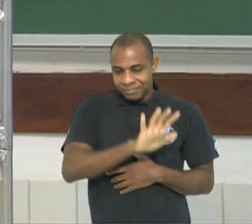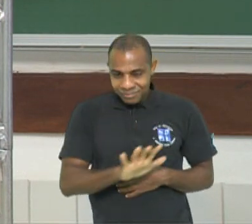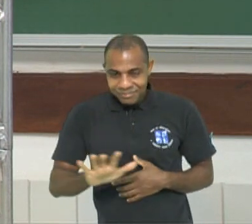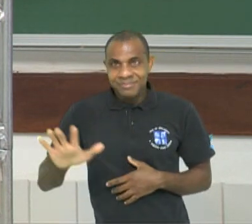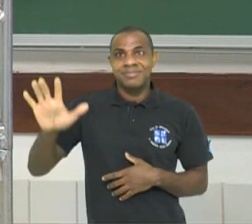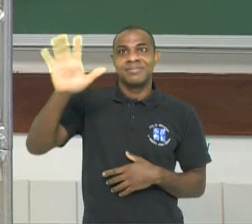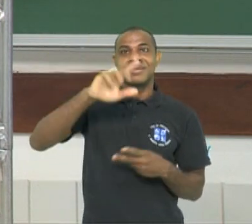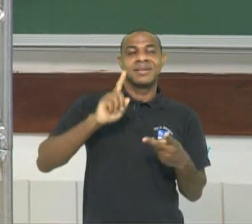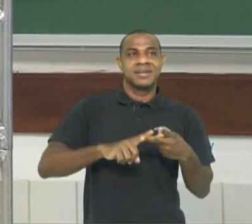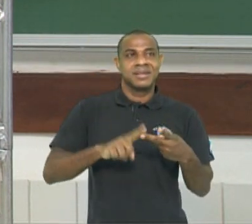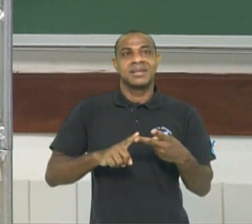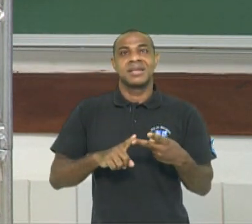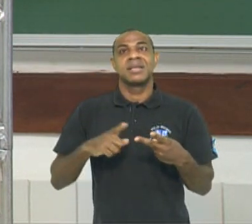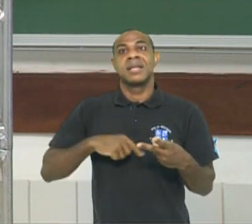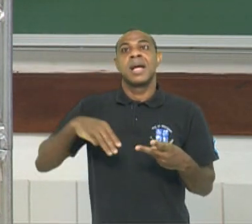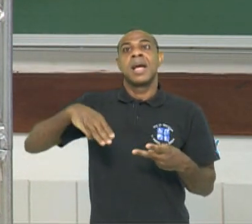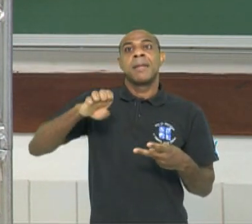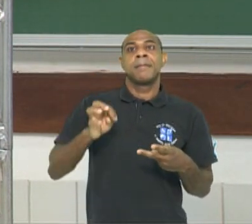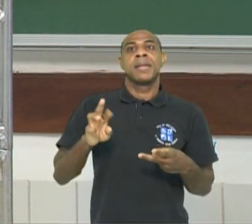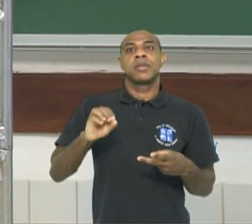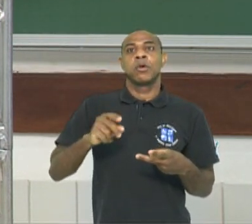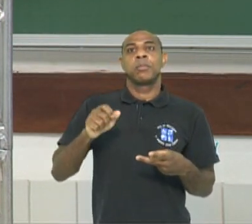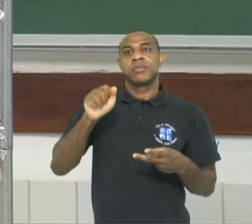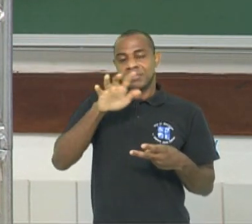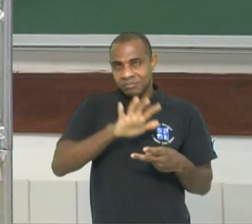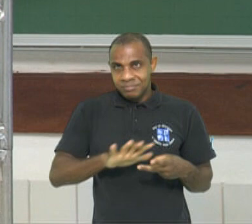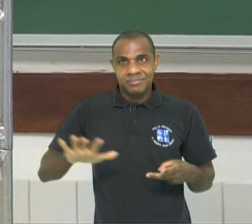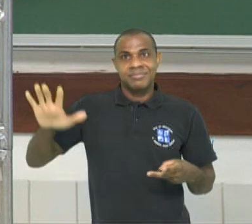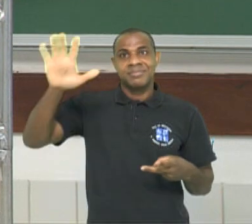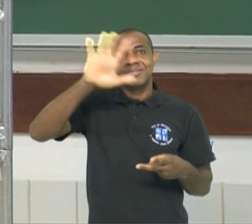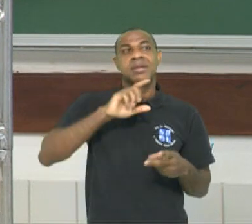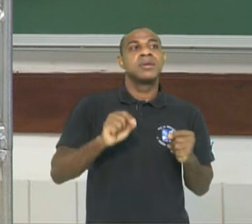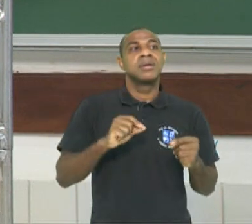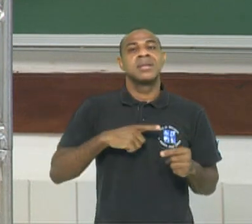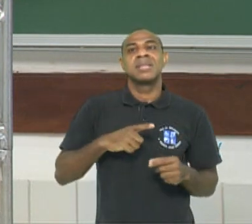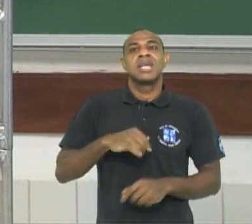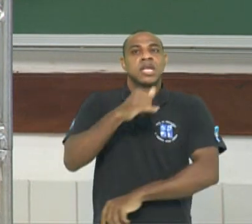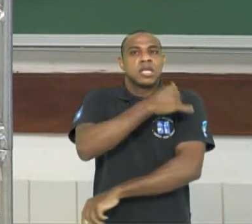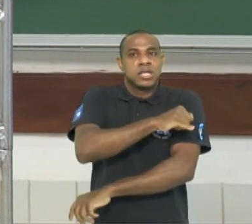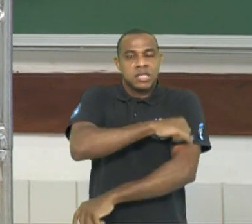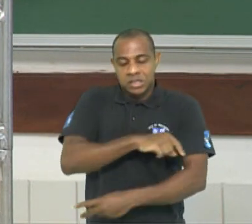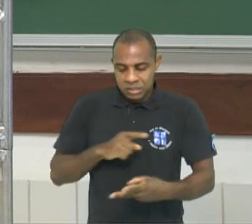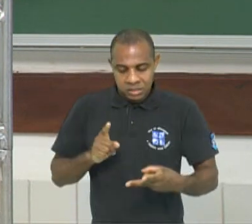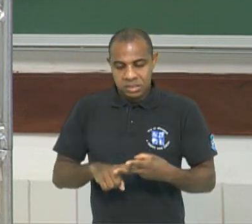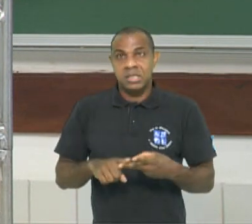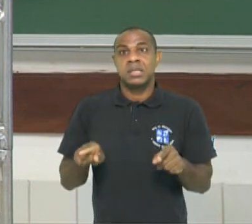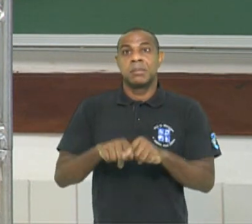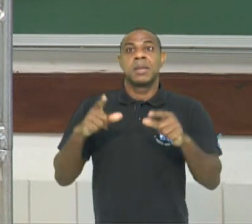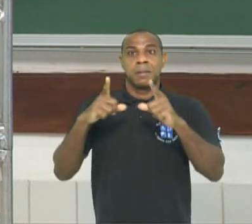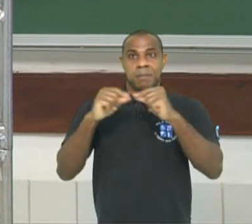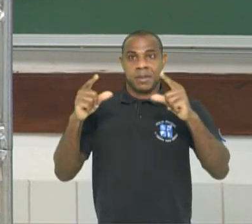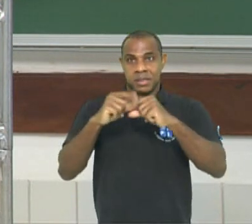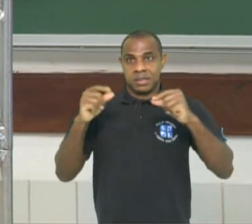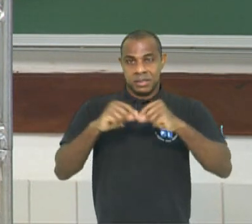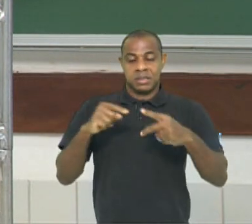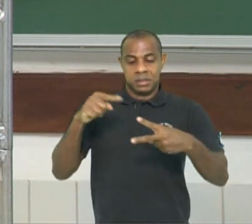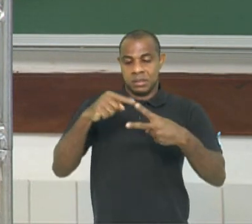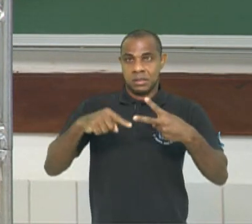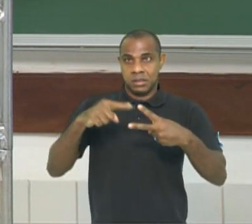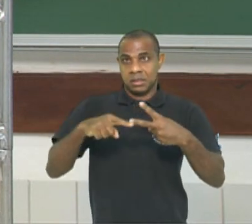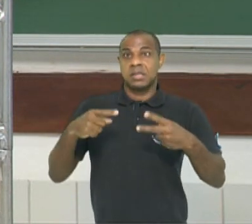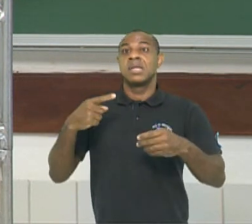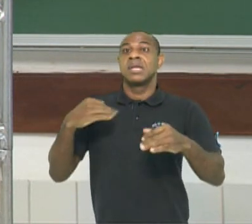existir também as metrópoles nacionais, que seria o Rio de Janeiro e Brasília, que são duas cidades